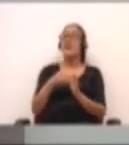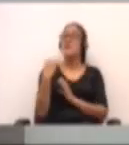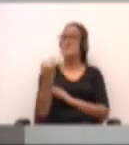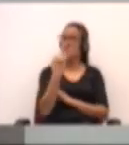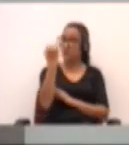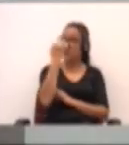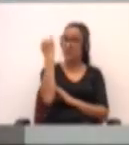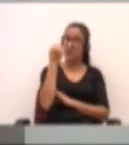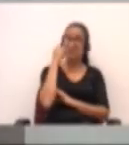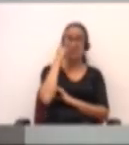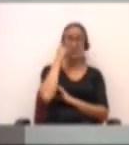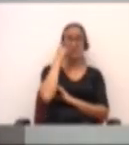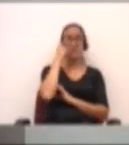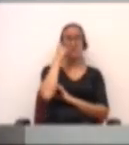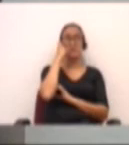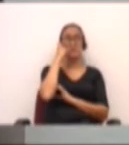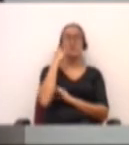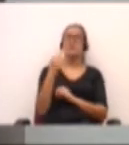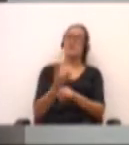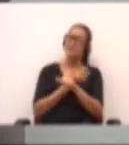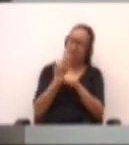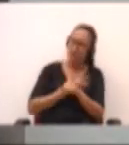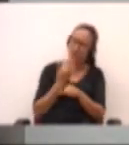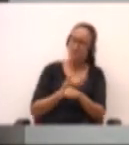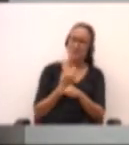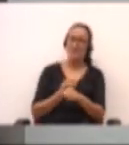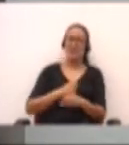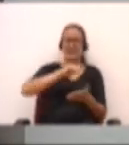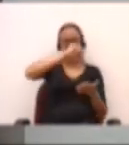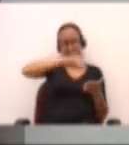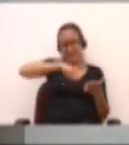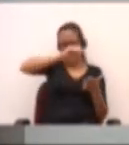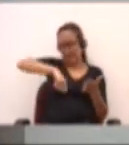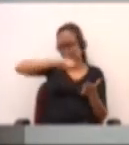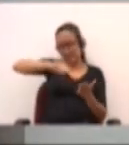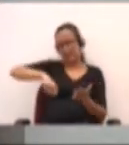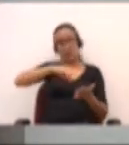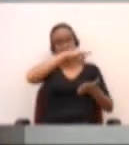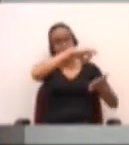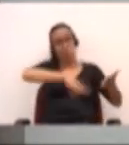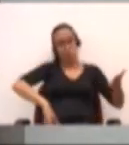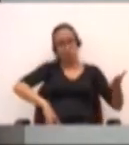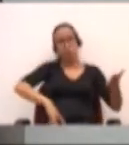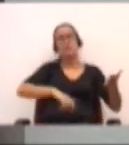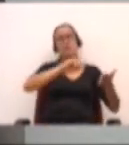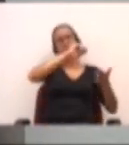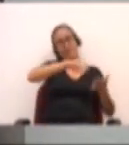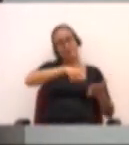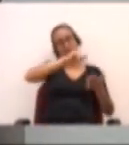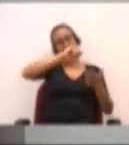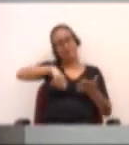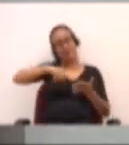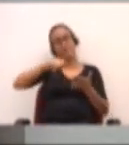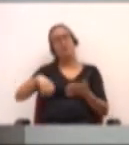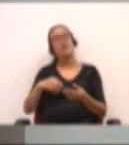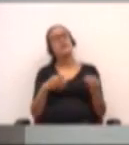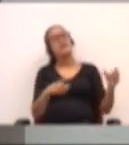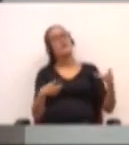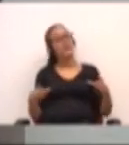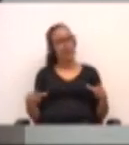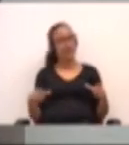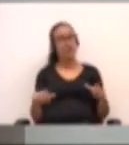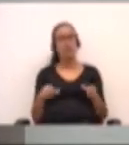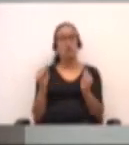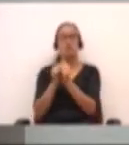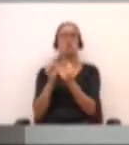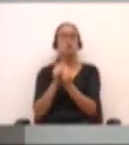um abaixo-assinado. O doutor Júlio deixou bem claro que foi feito um abaixo-assinado junto com a OB aqui em Limeira,